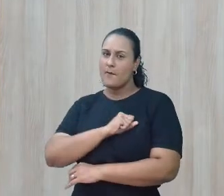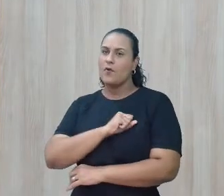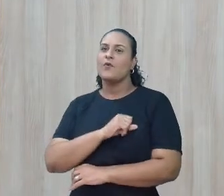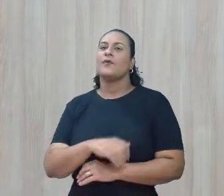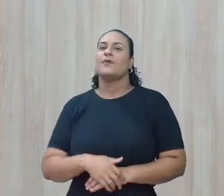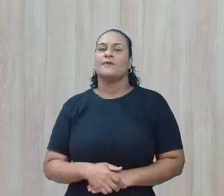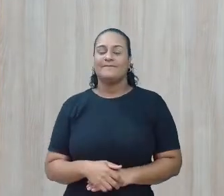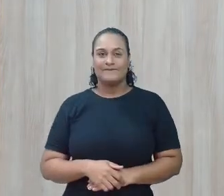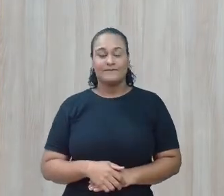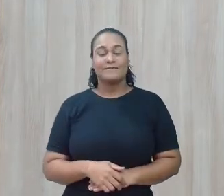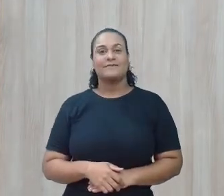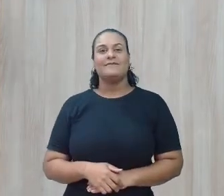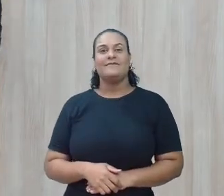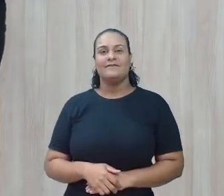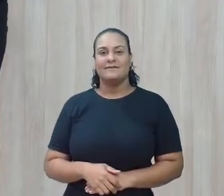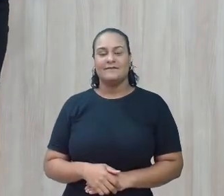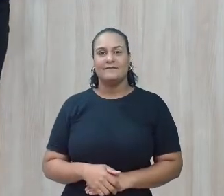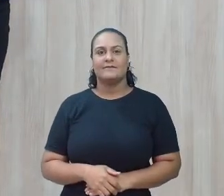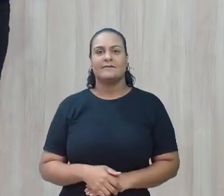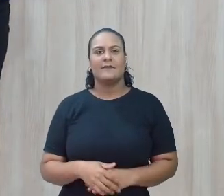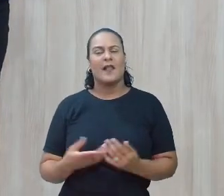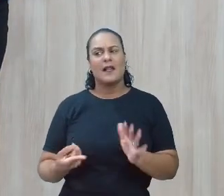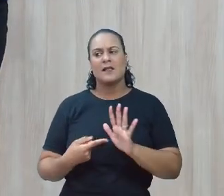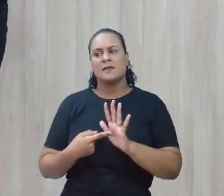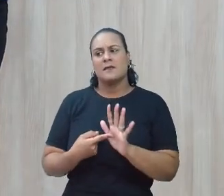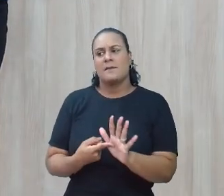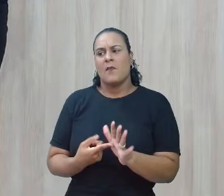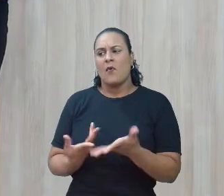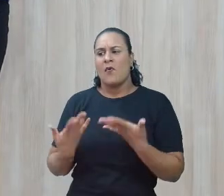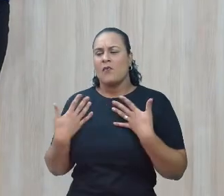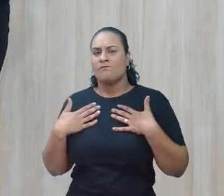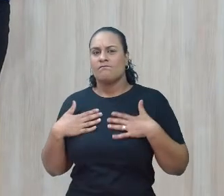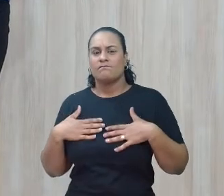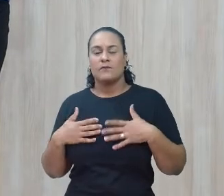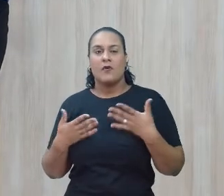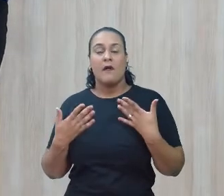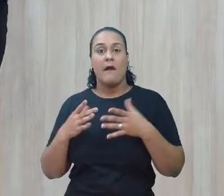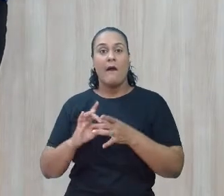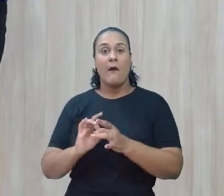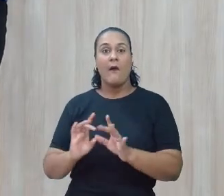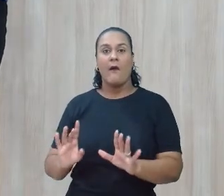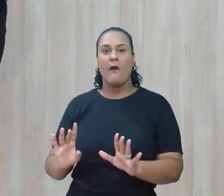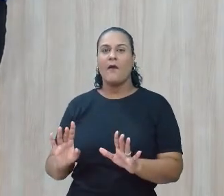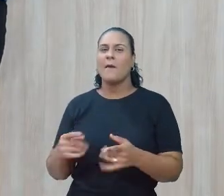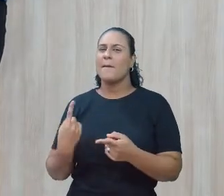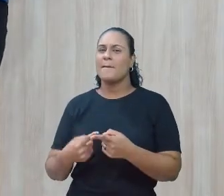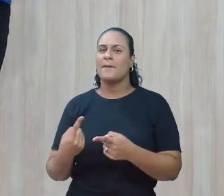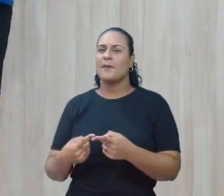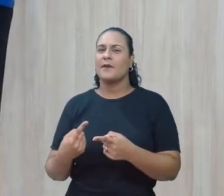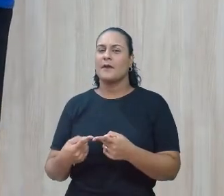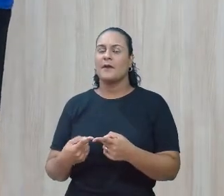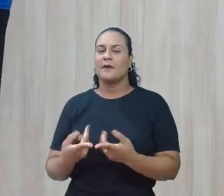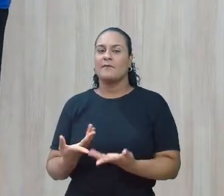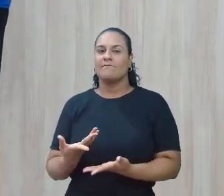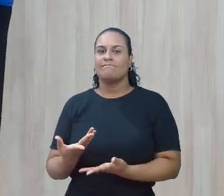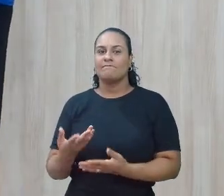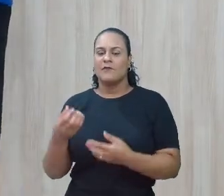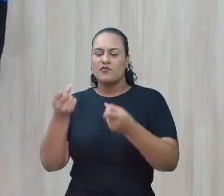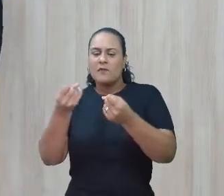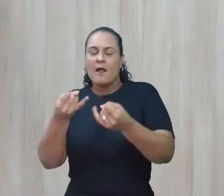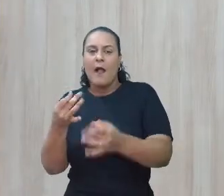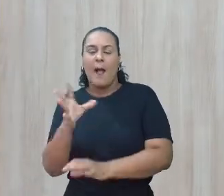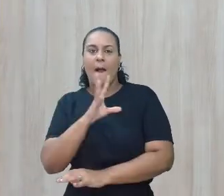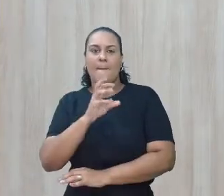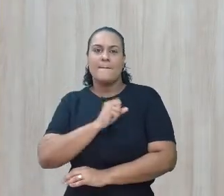planos e aqui ela se mostra vulnerável, né? É uma parcela humana. Porque falar de amor é muito humano. E